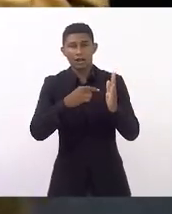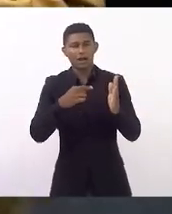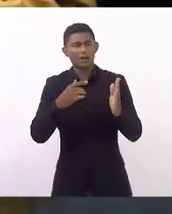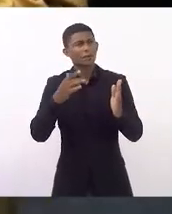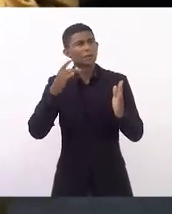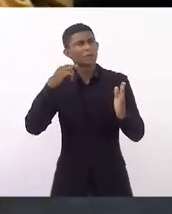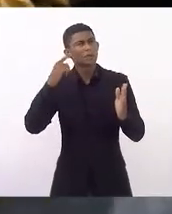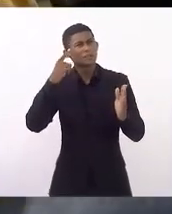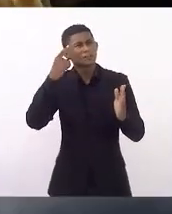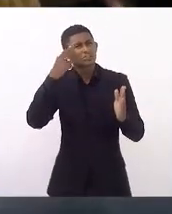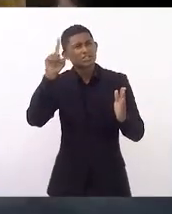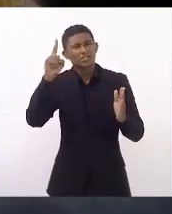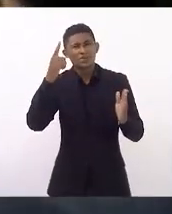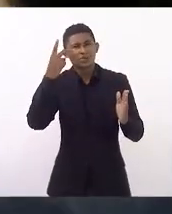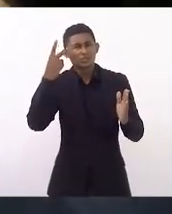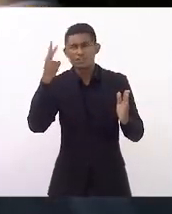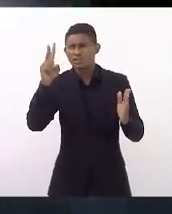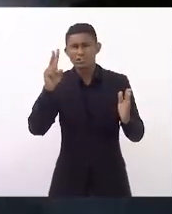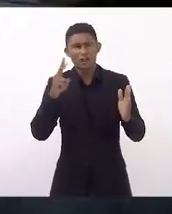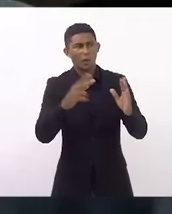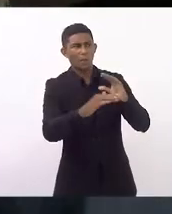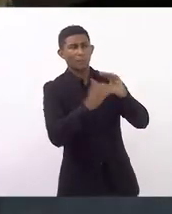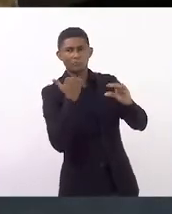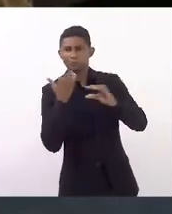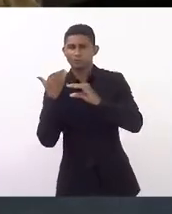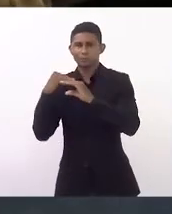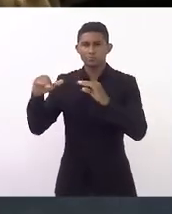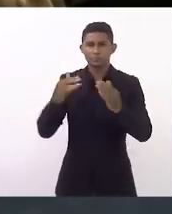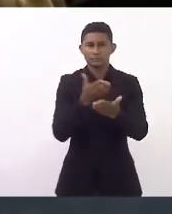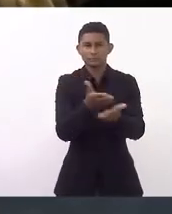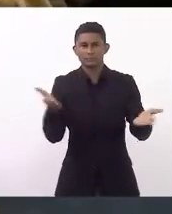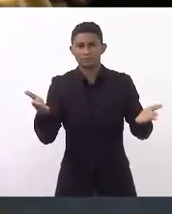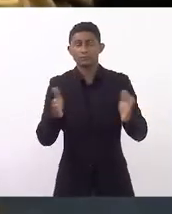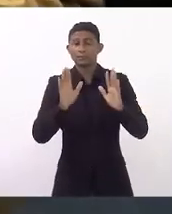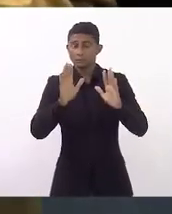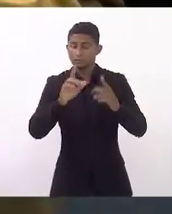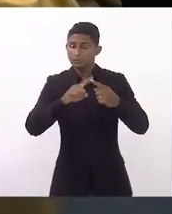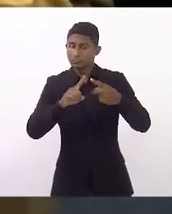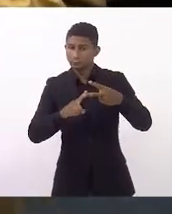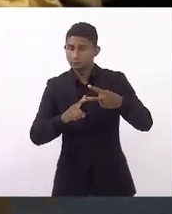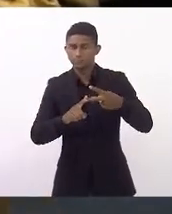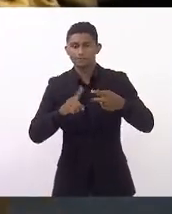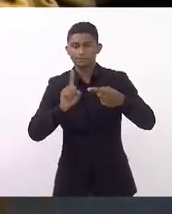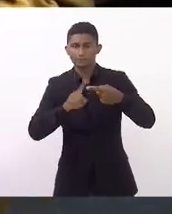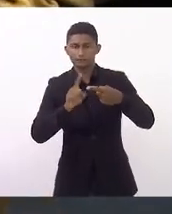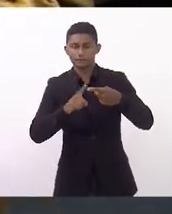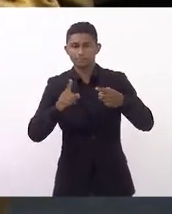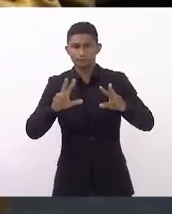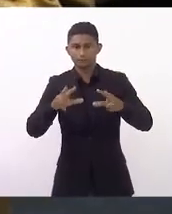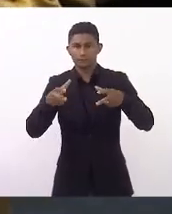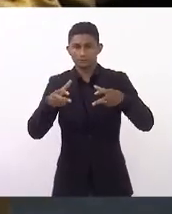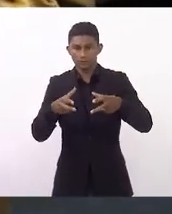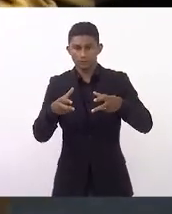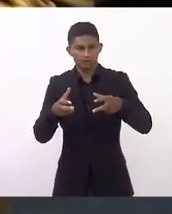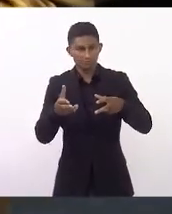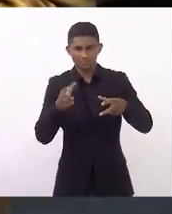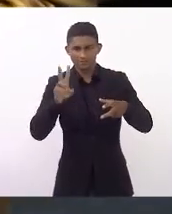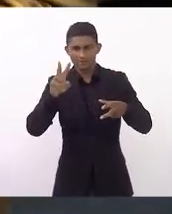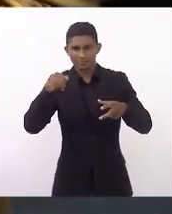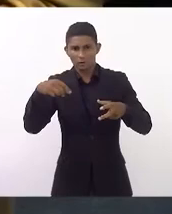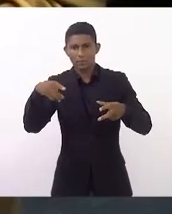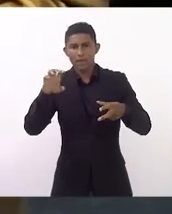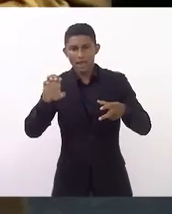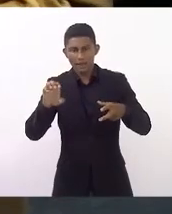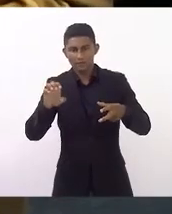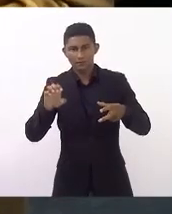dois dias depois. Agora, duas observações. Primeiro, nessa comissão, não sei se Valdec e